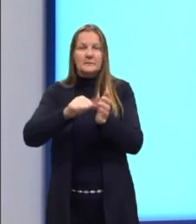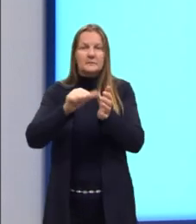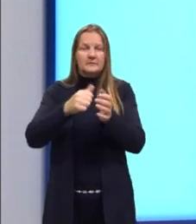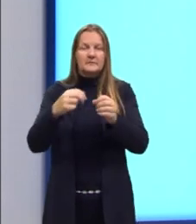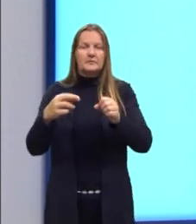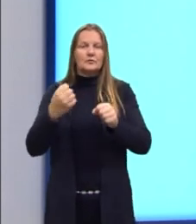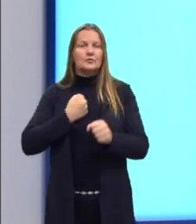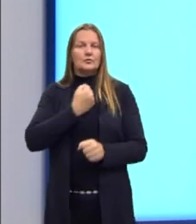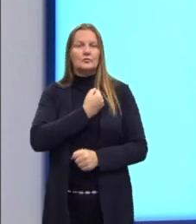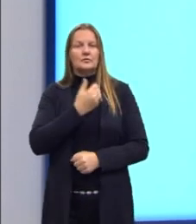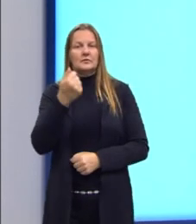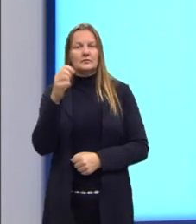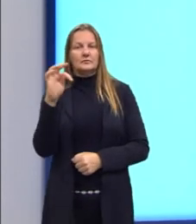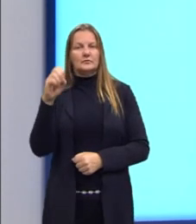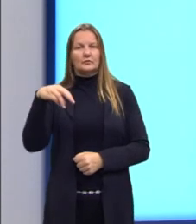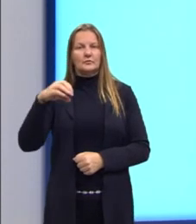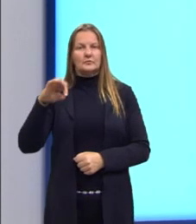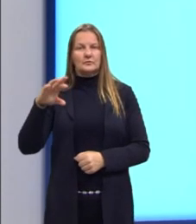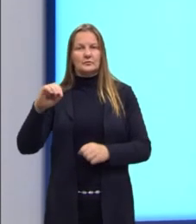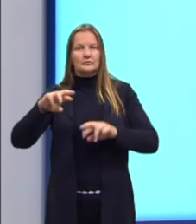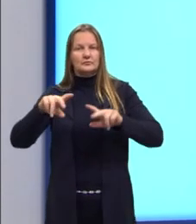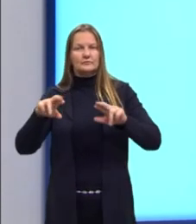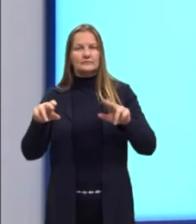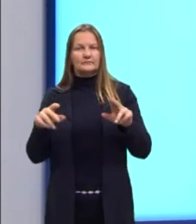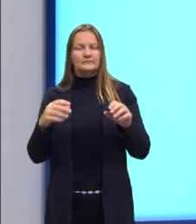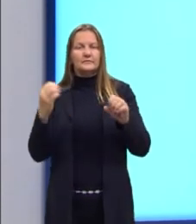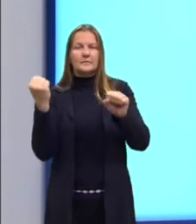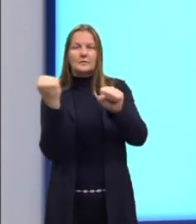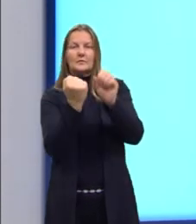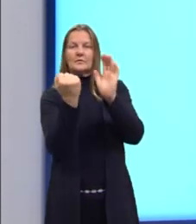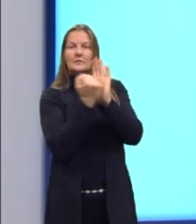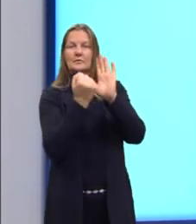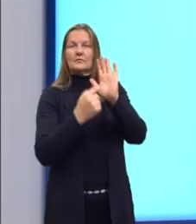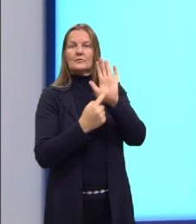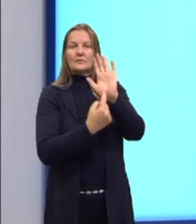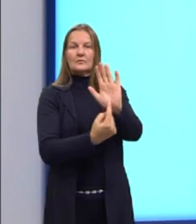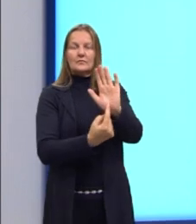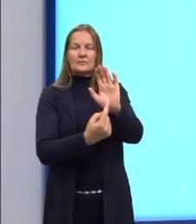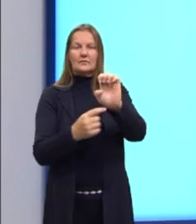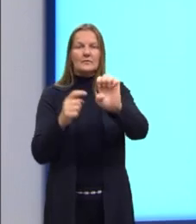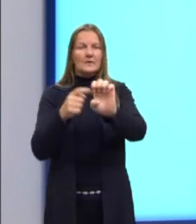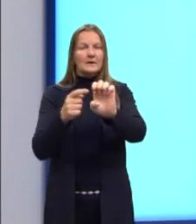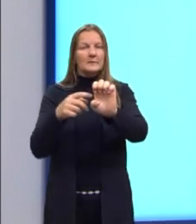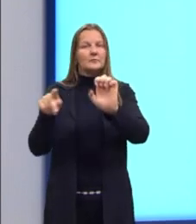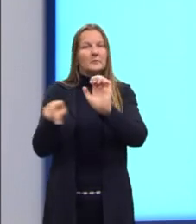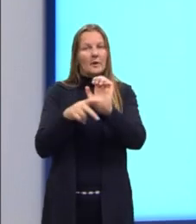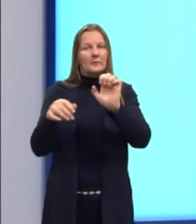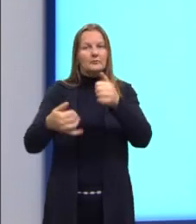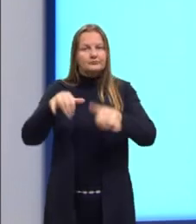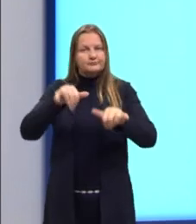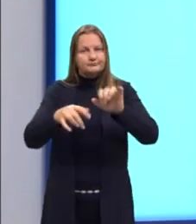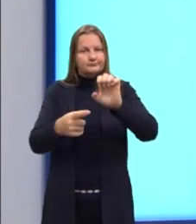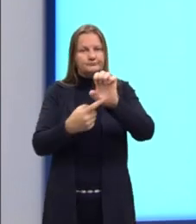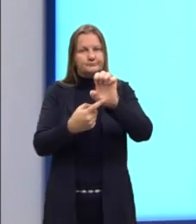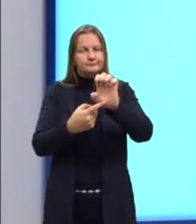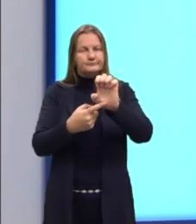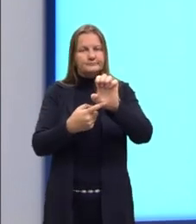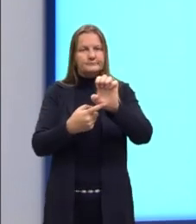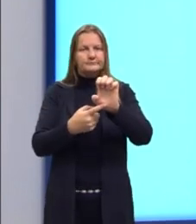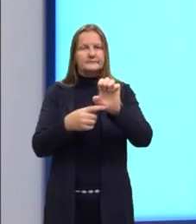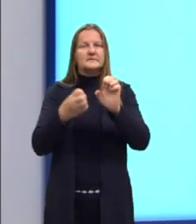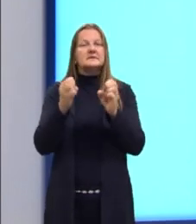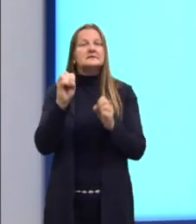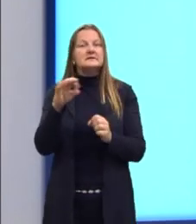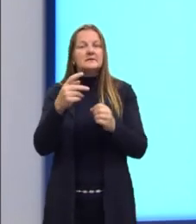o meu número atômico o número atômico é Quem é Quem determina o elemento químico então se eu tô emitindo eu estou